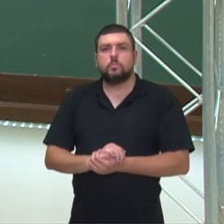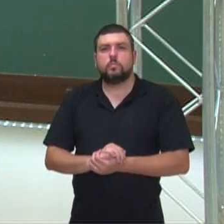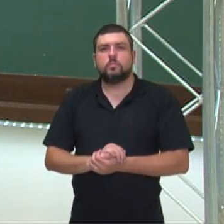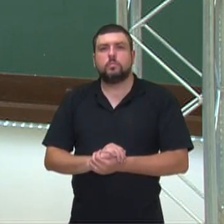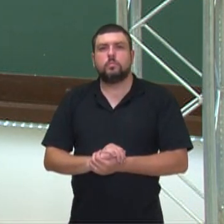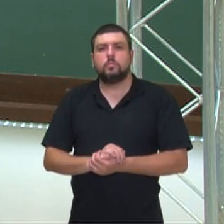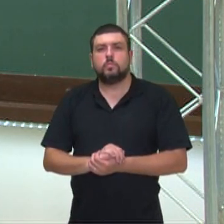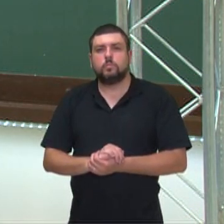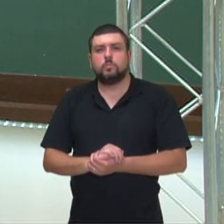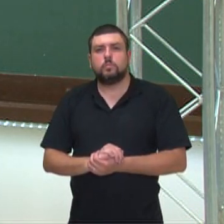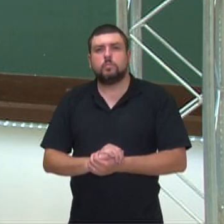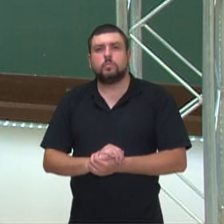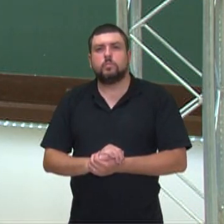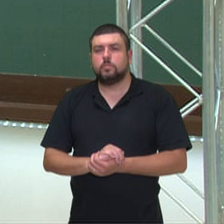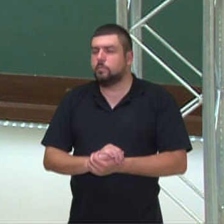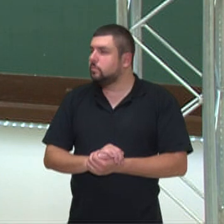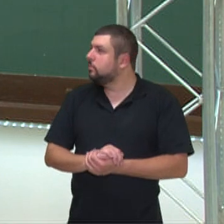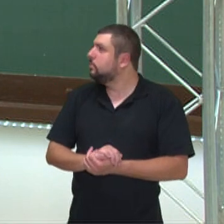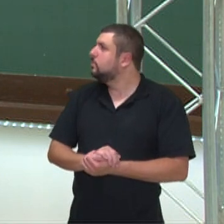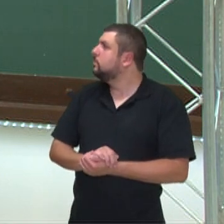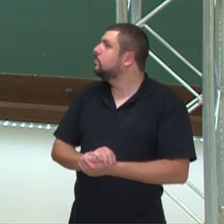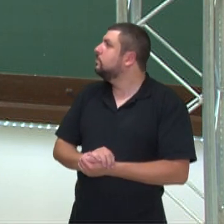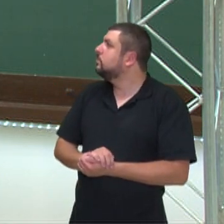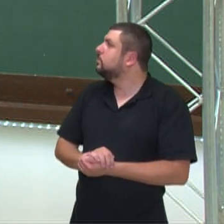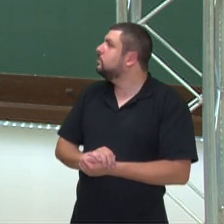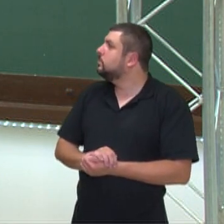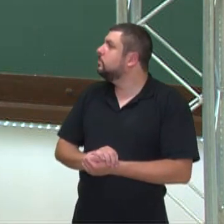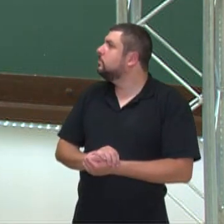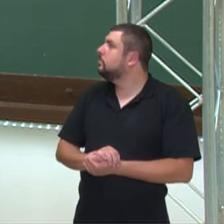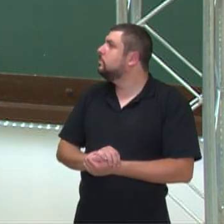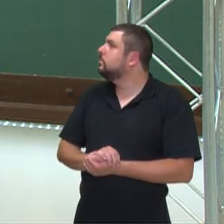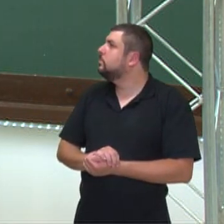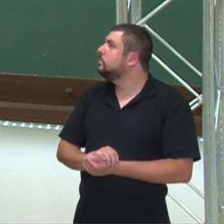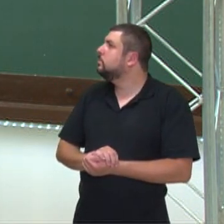Vai ficar 8 vezes 10 ao quadrado.